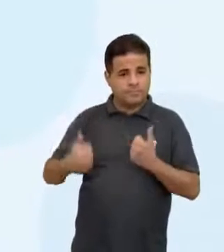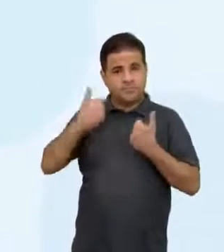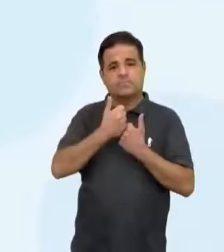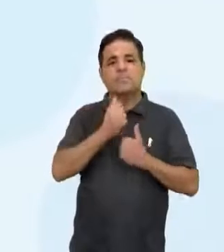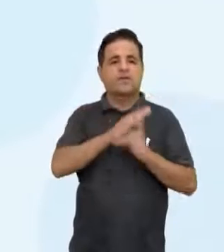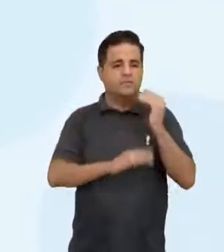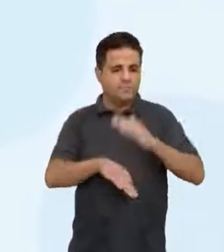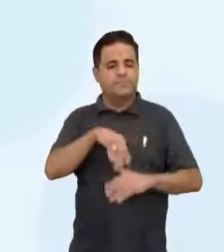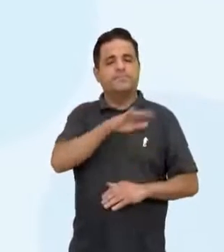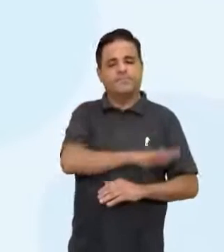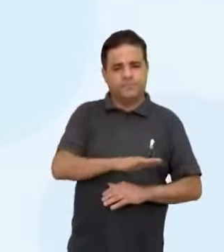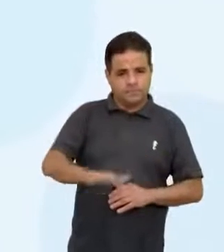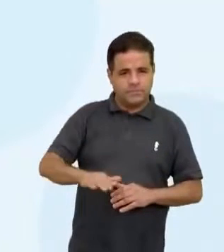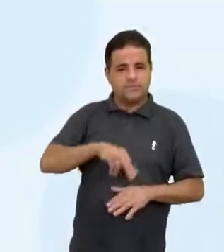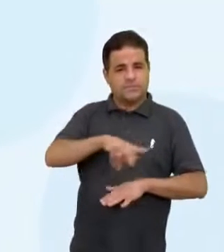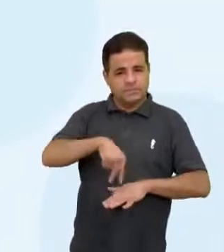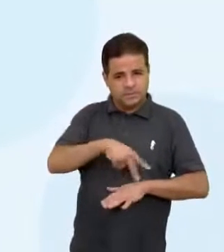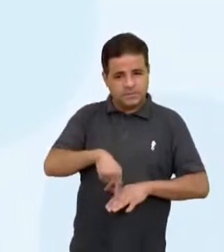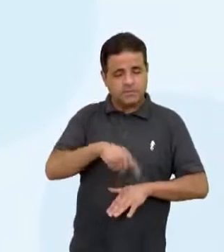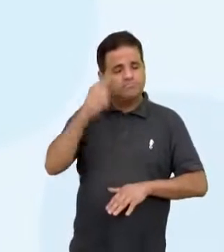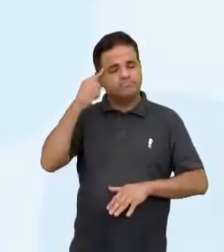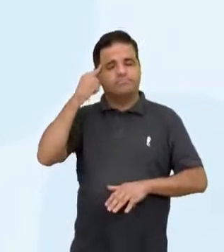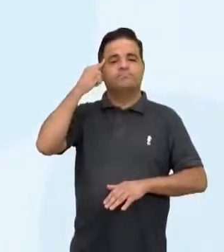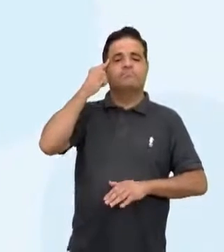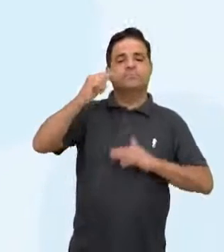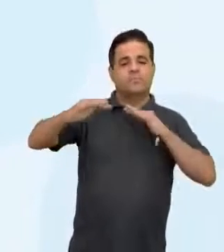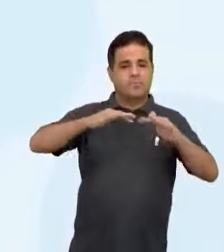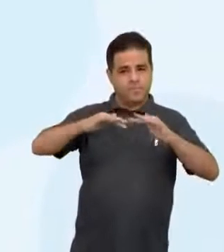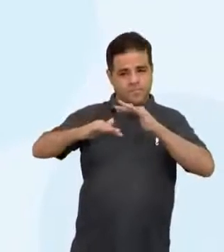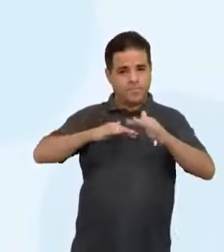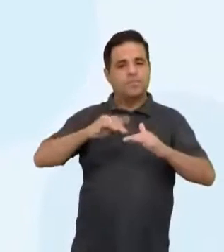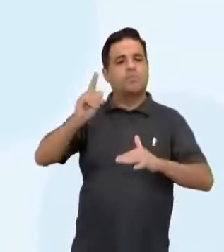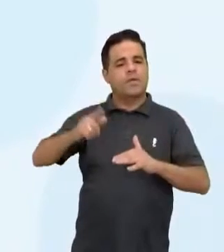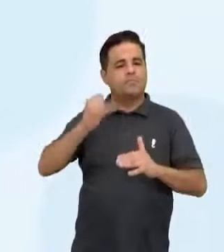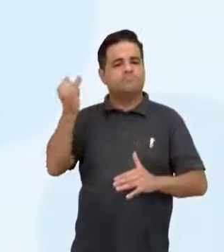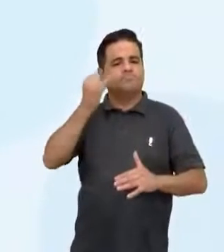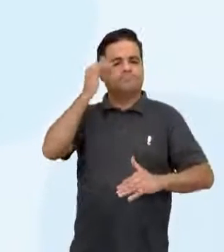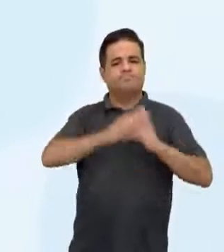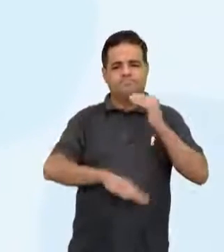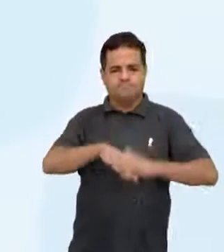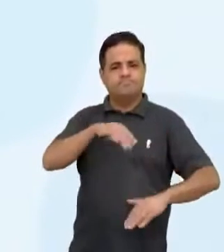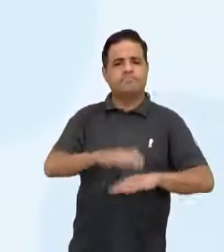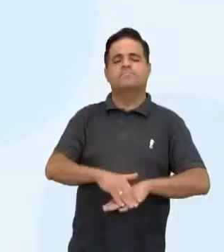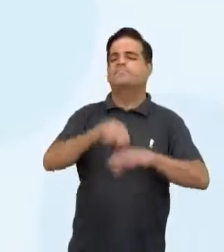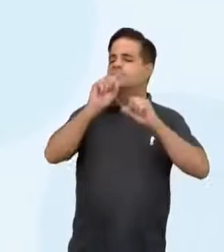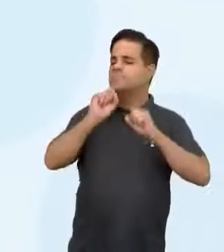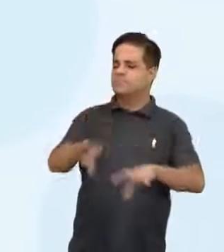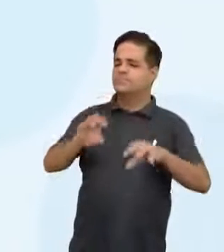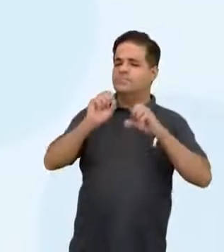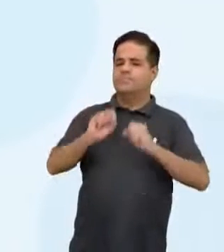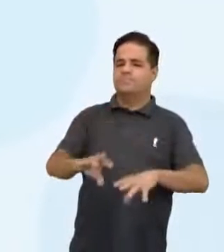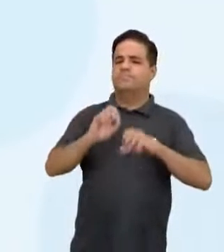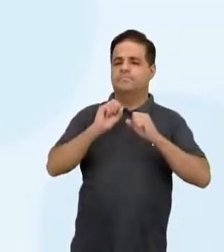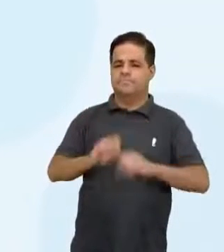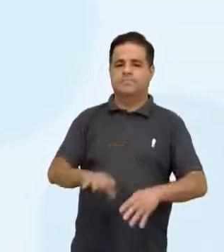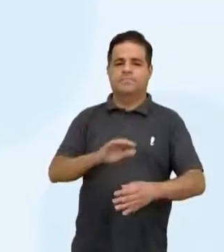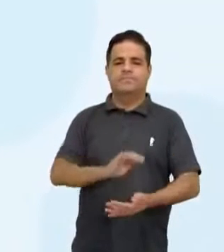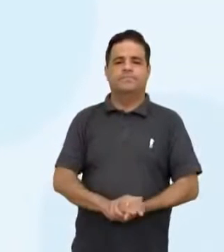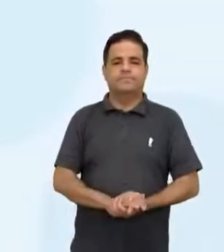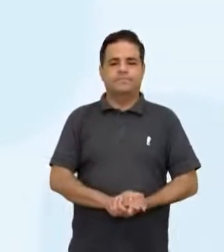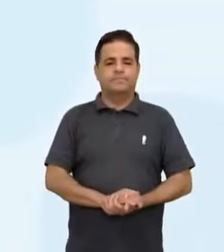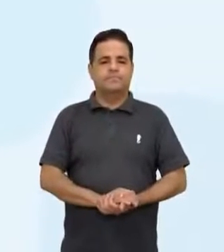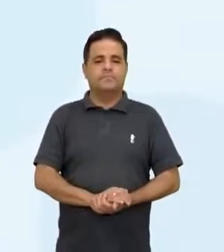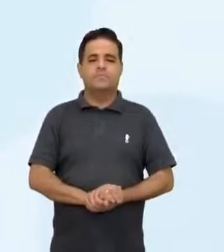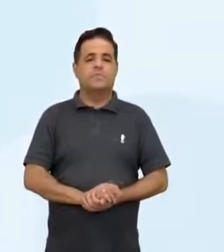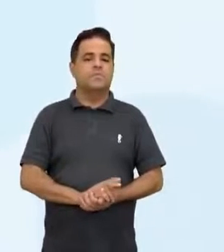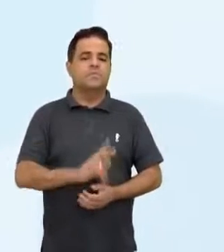nas ações do jogo, da dança, enfim, por meio do movimento, é uma importante forma de educar. Qual